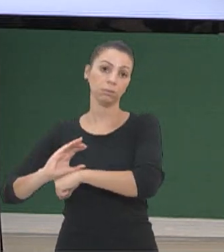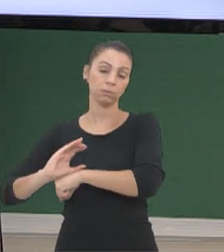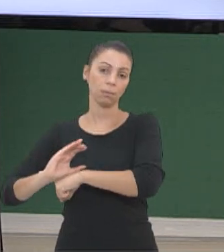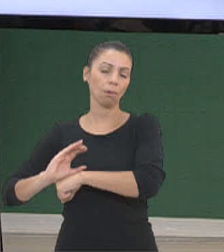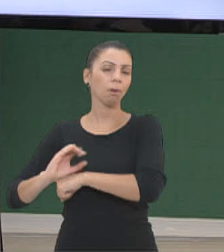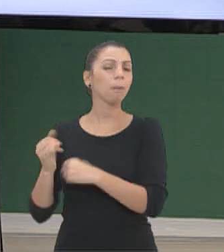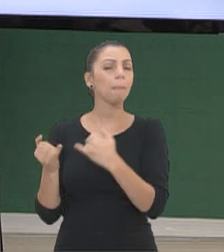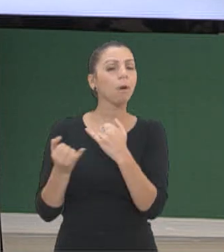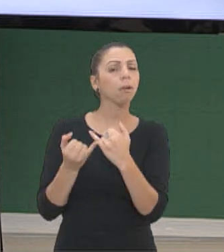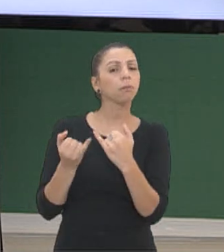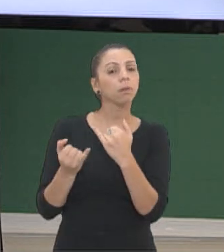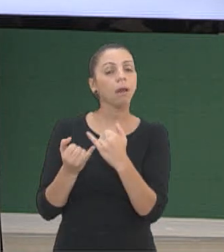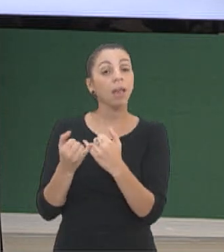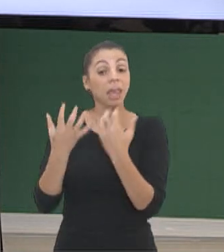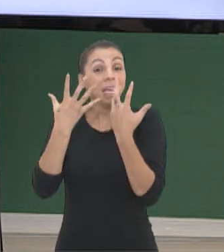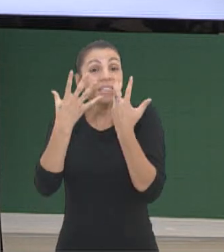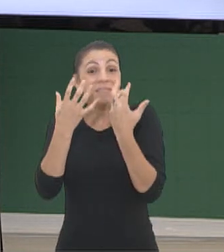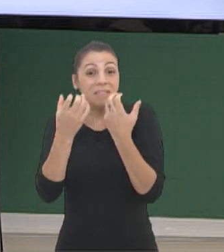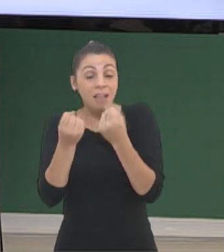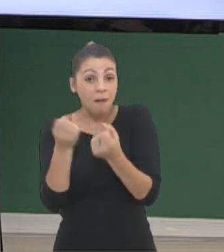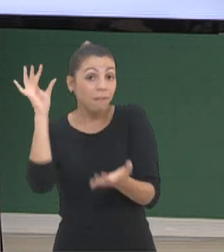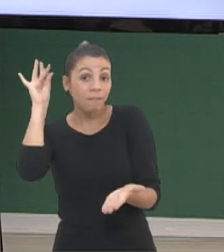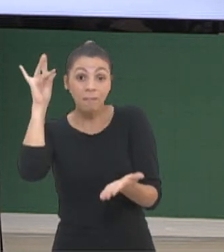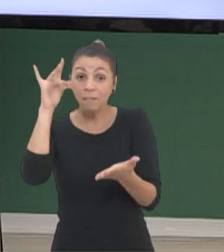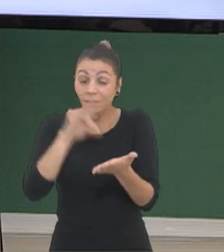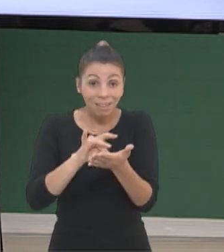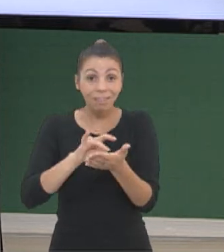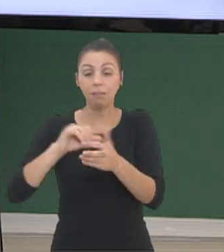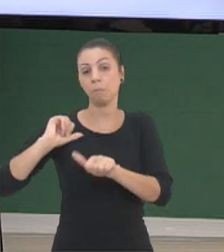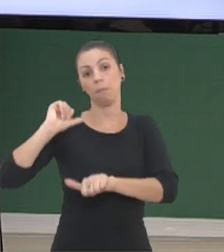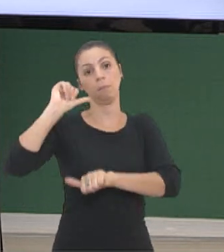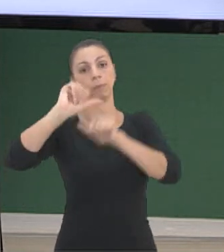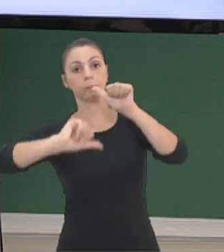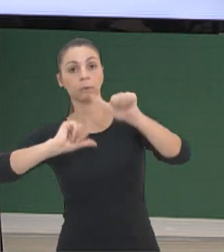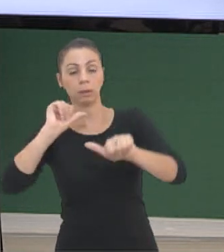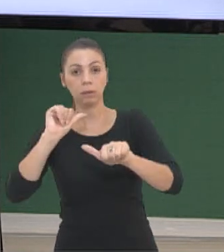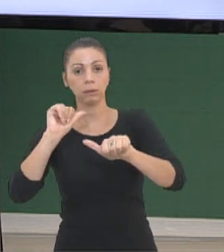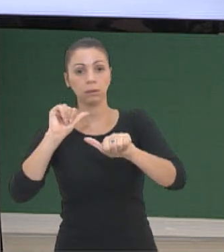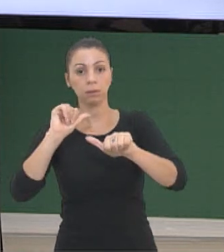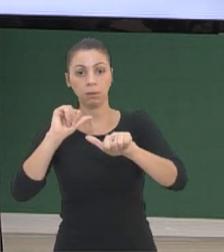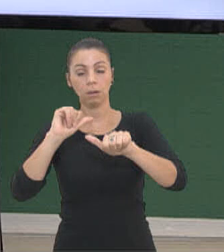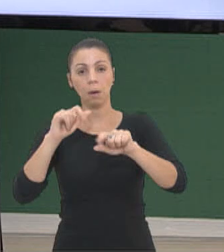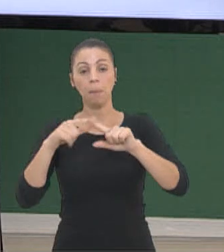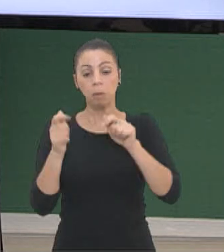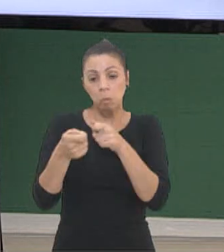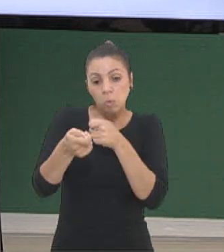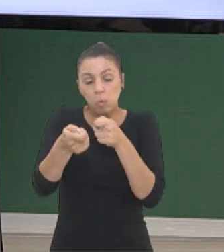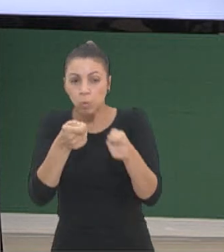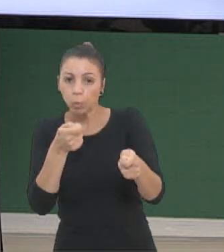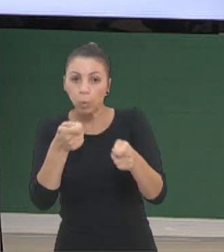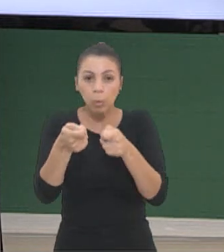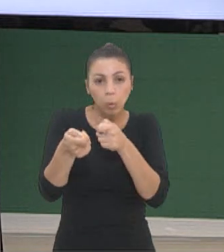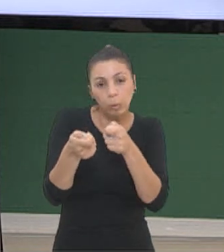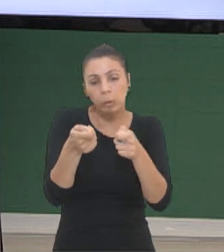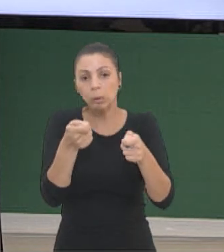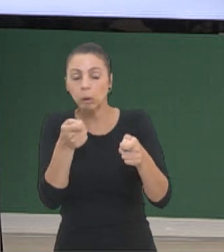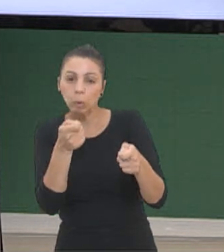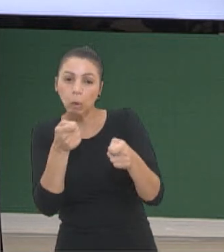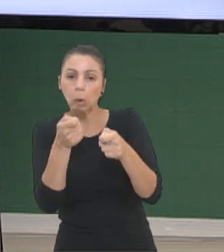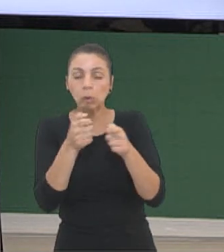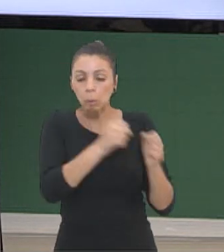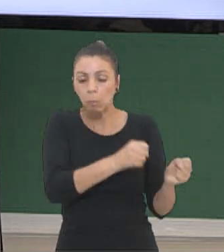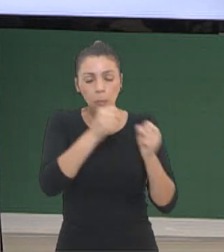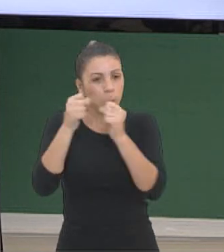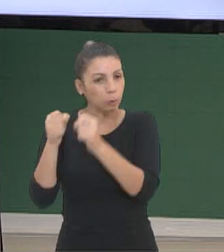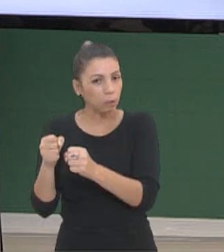faz parecer que aceitava uma mudança e um controle sobre parte do seu poder